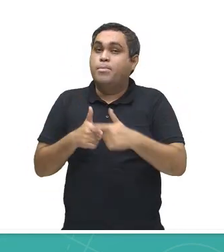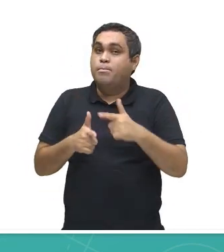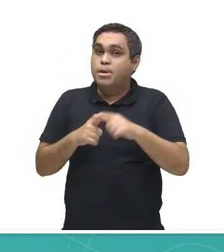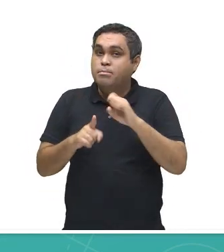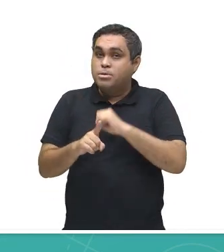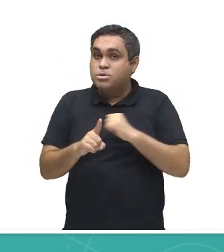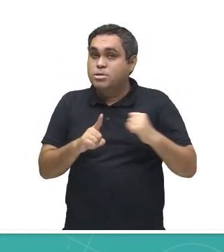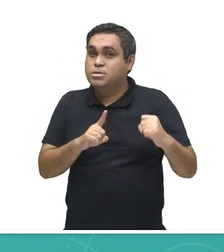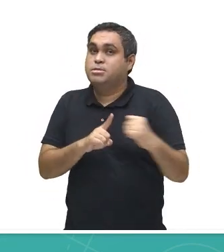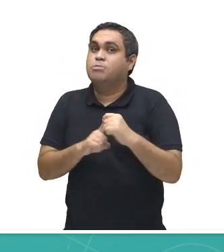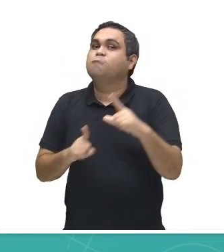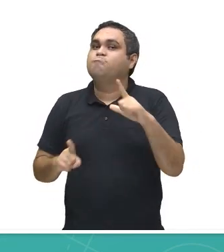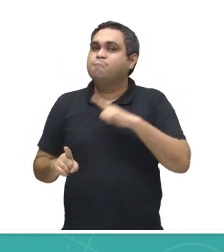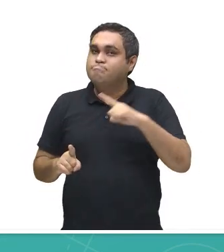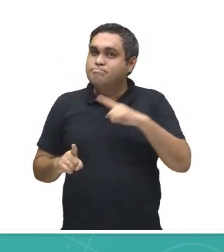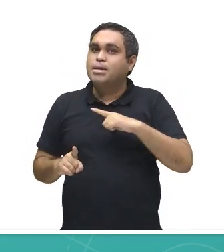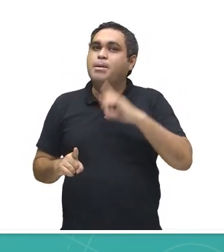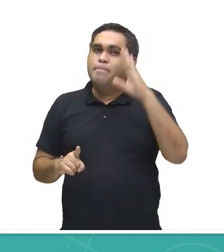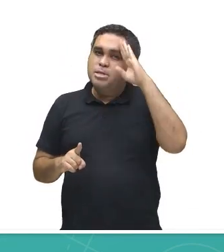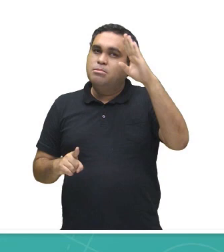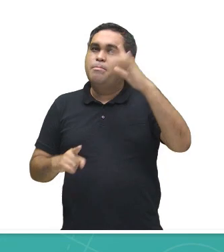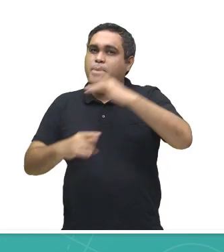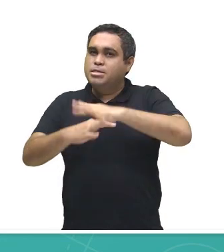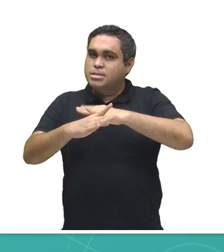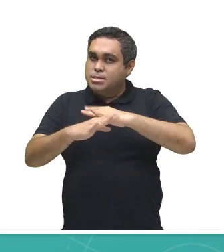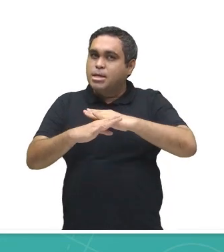sociais, especialmente nas grandes cidades.